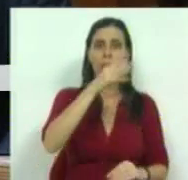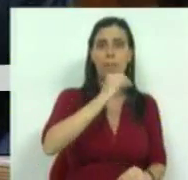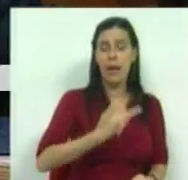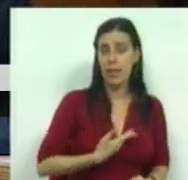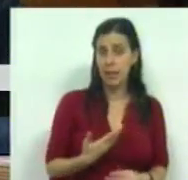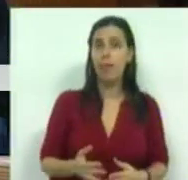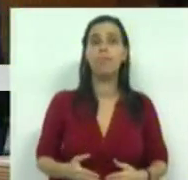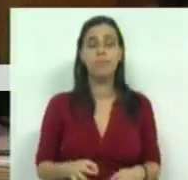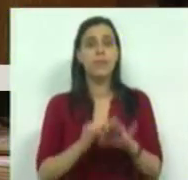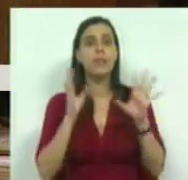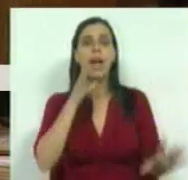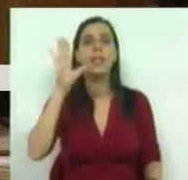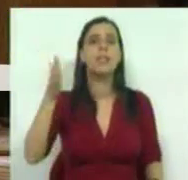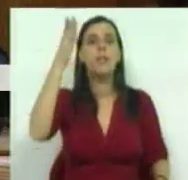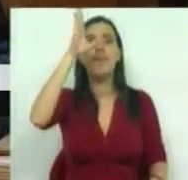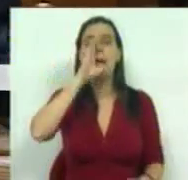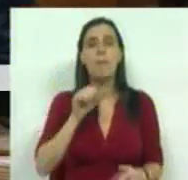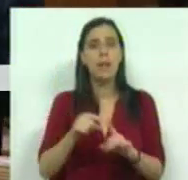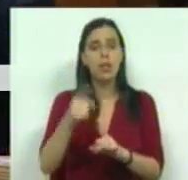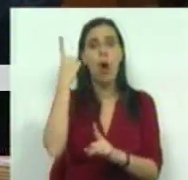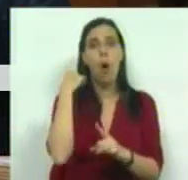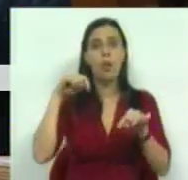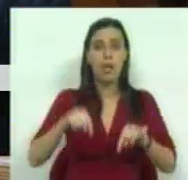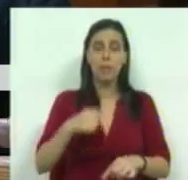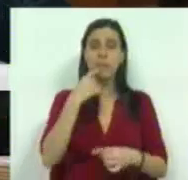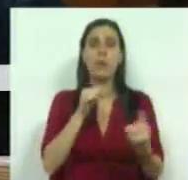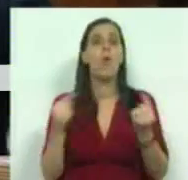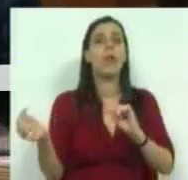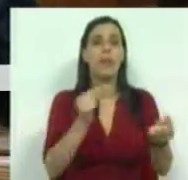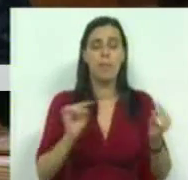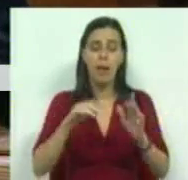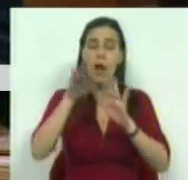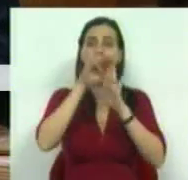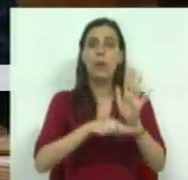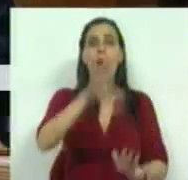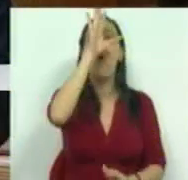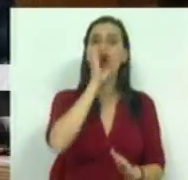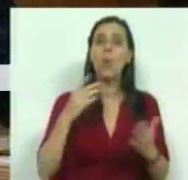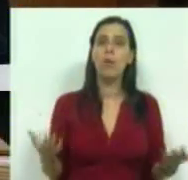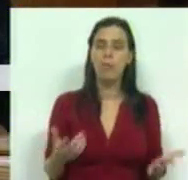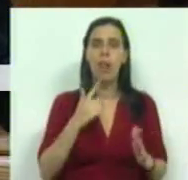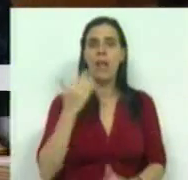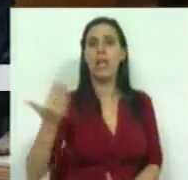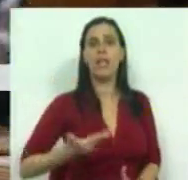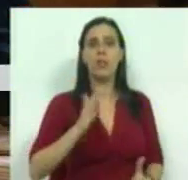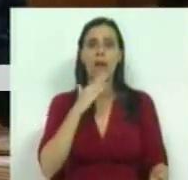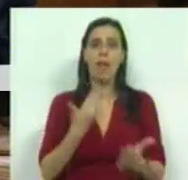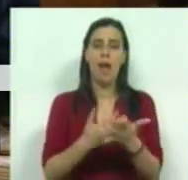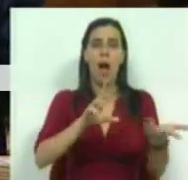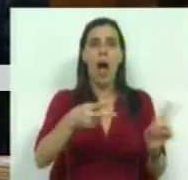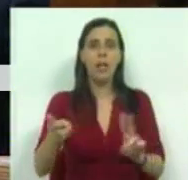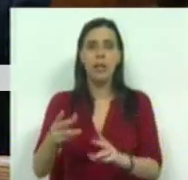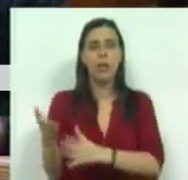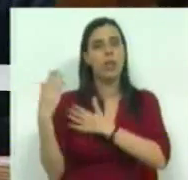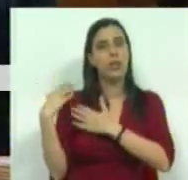PSD. Como disse o Primeiro-Ministro Passos Coelho ontem aqui no debate, o programa de Governo legitimou a alteração